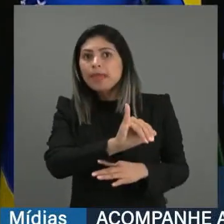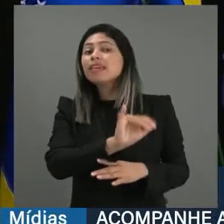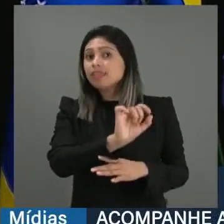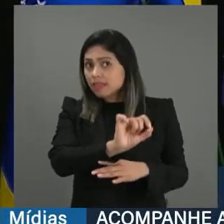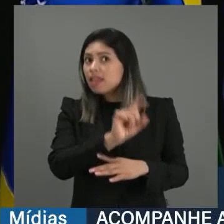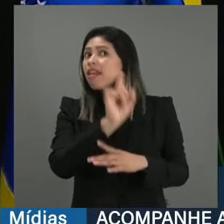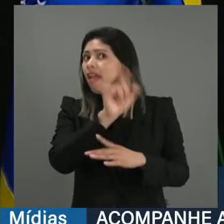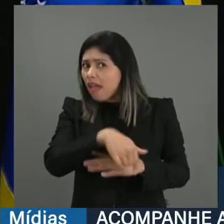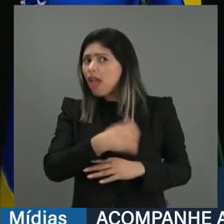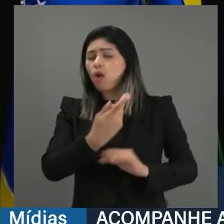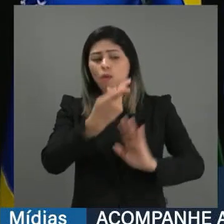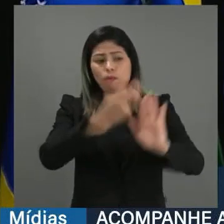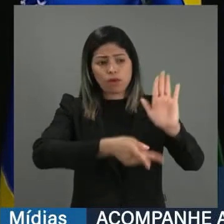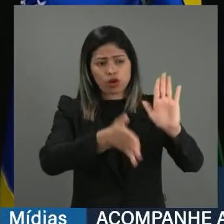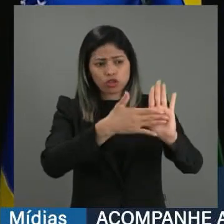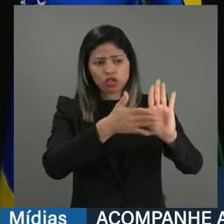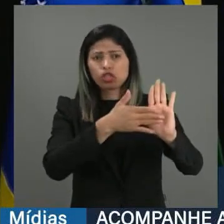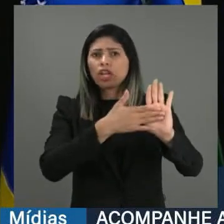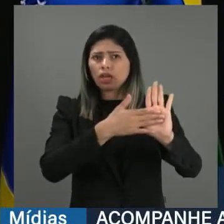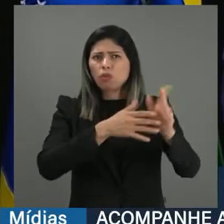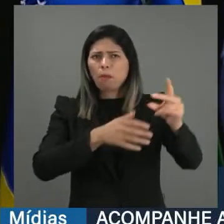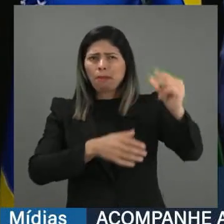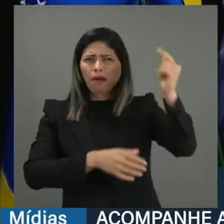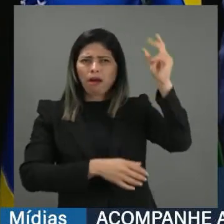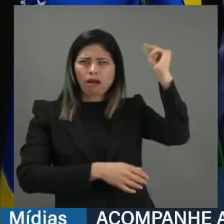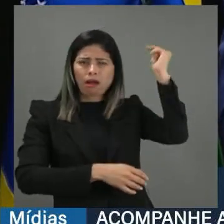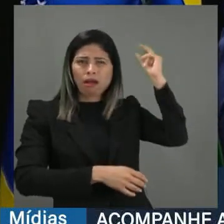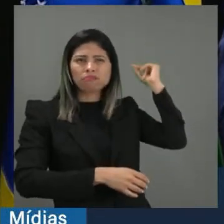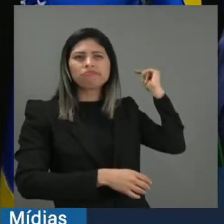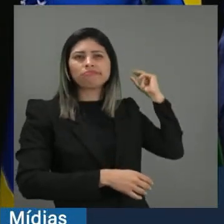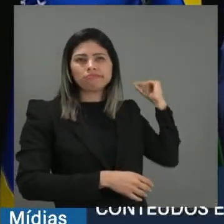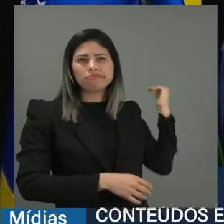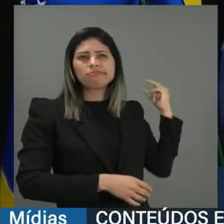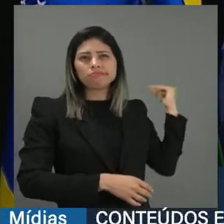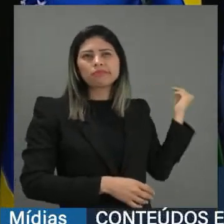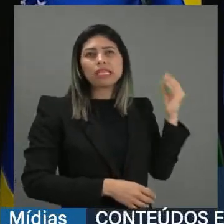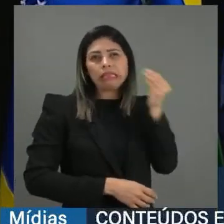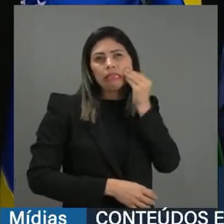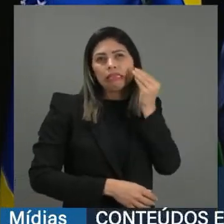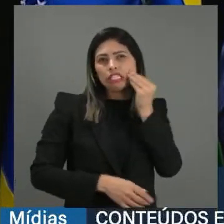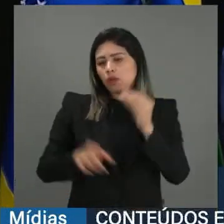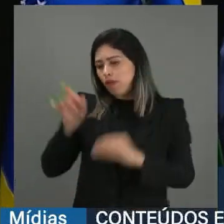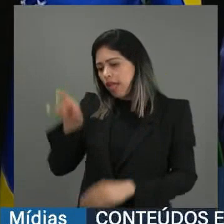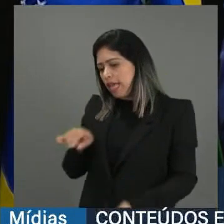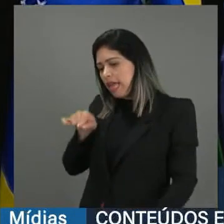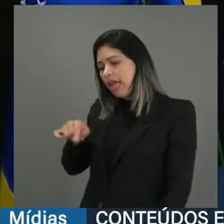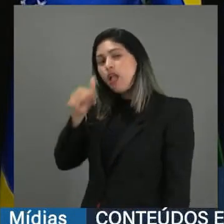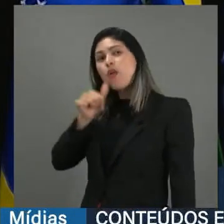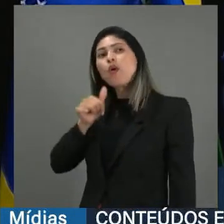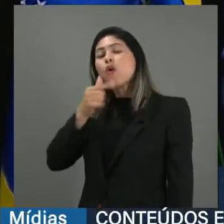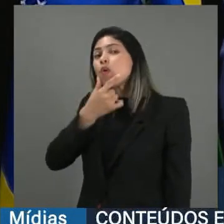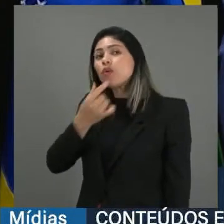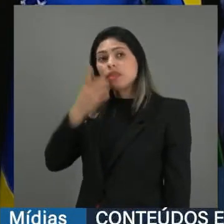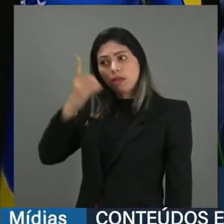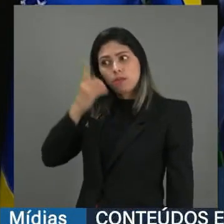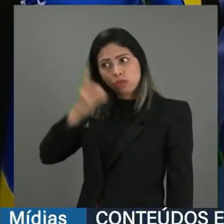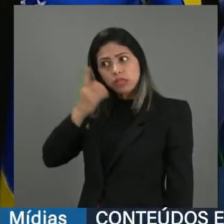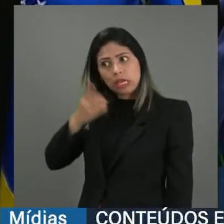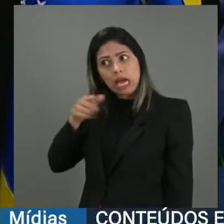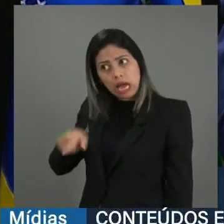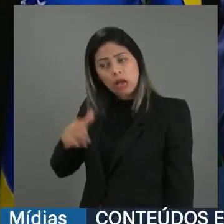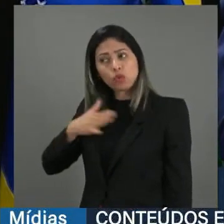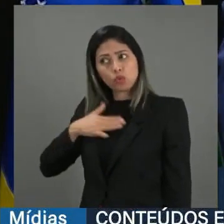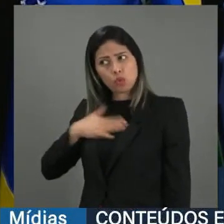projeto antigo, uma tentativa nobre do deputado Marcel Van Hatten, que é do meu partido. Ele